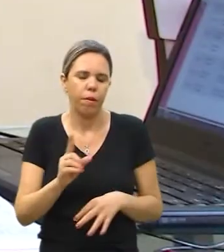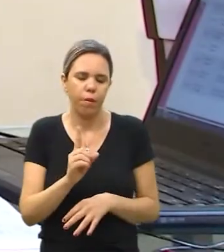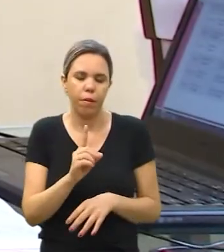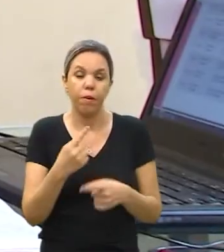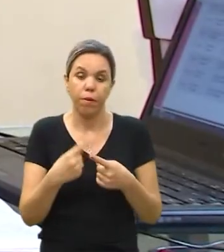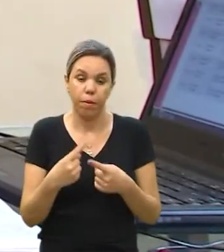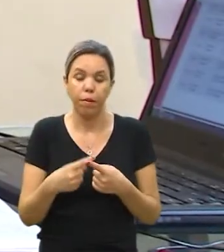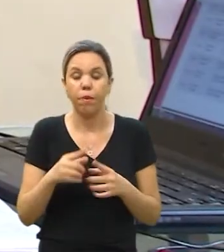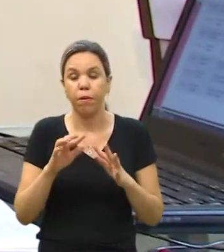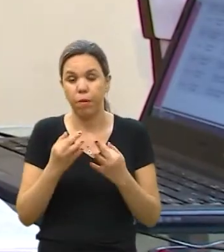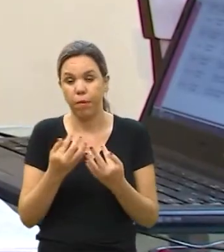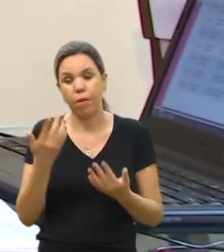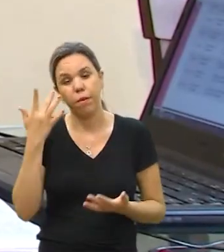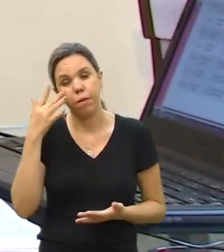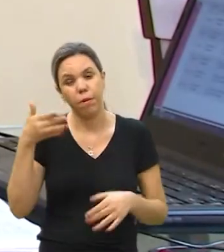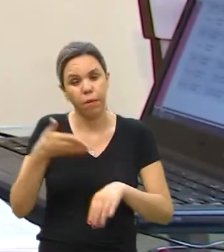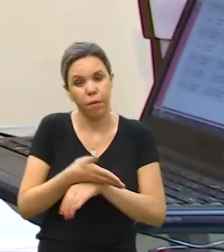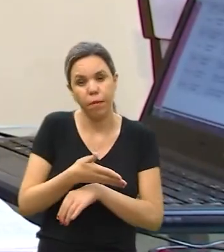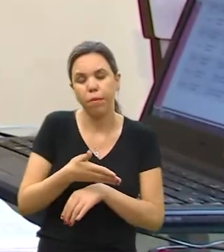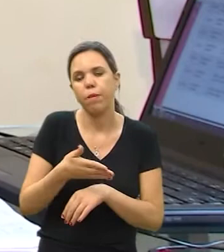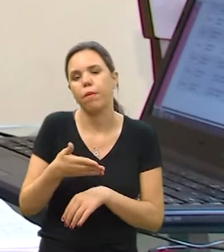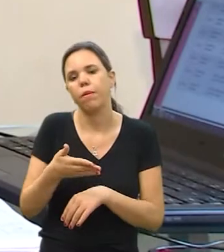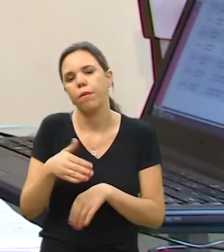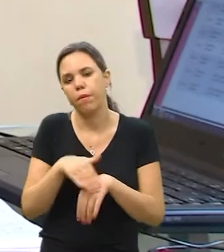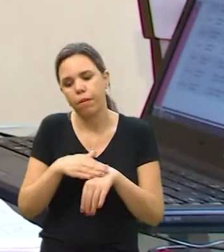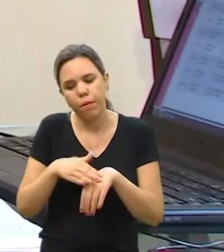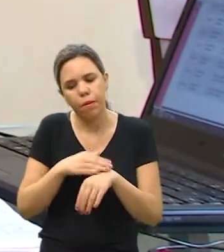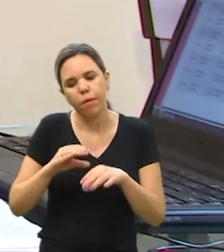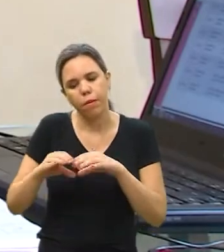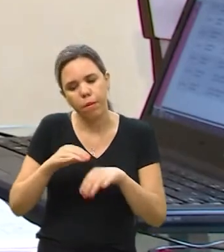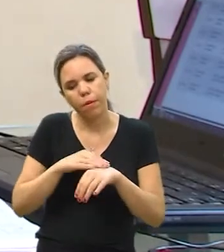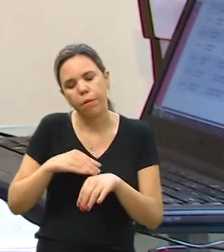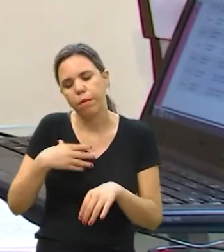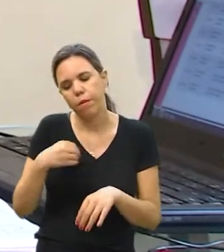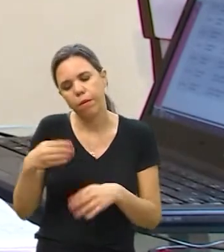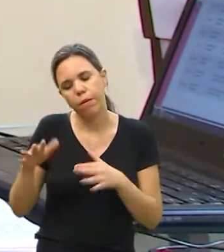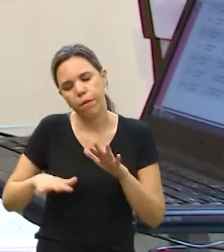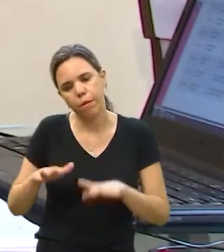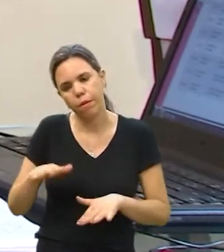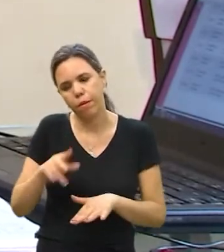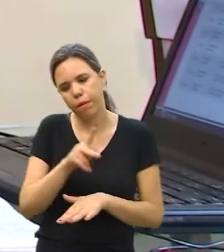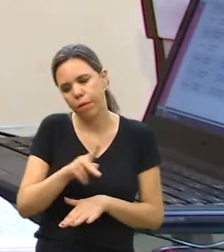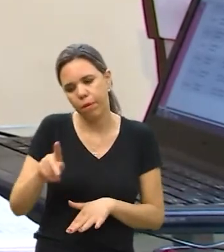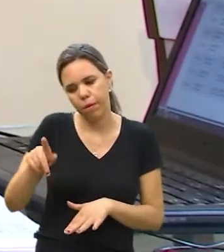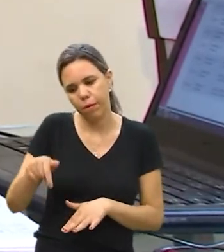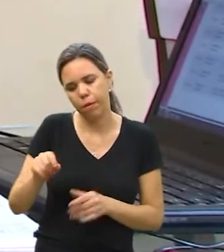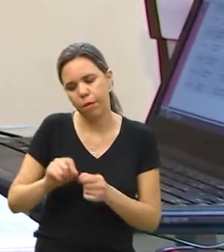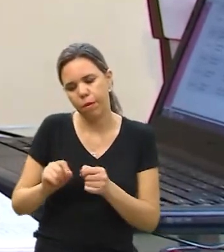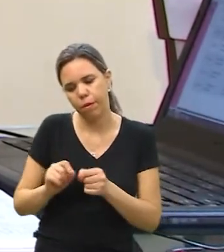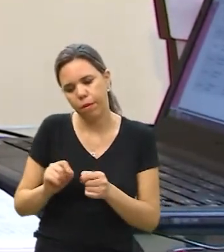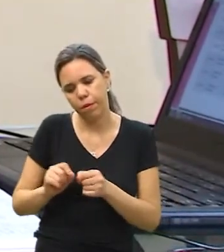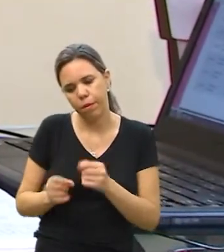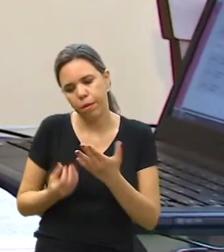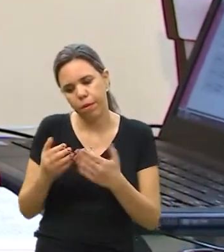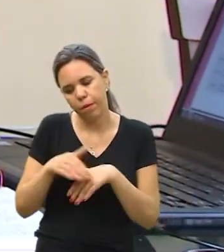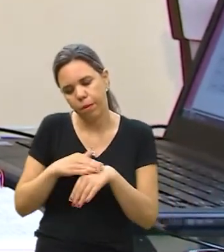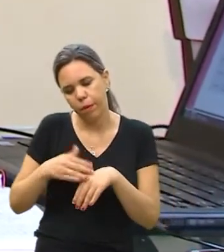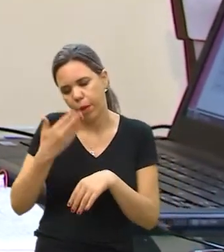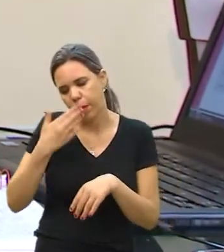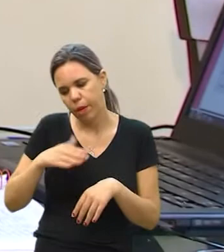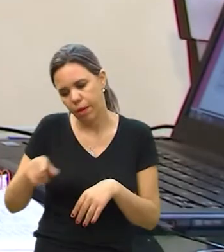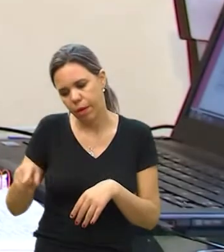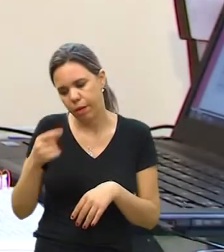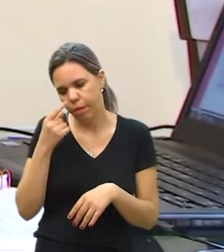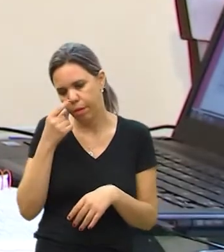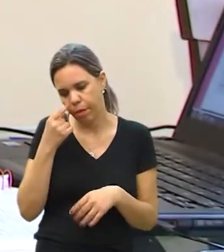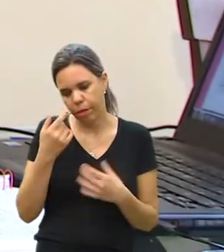às vezes têm dificuldade de acessar o filho, de conversar com o filho. Então, muitas vezes, o professor, o que tem que fazer? Conversar com